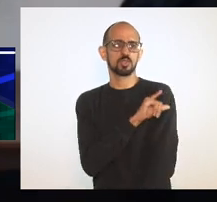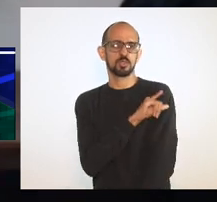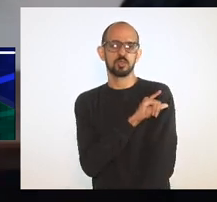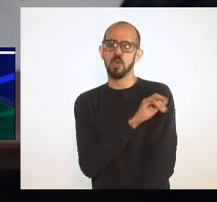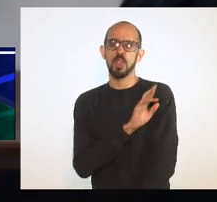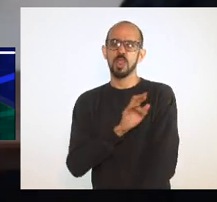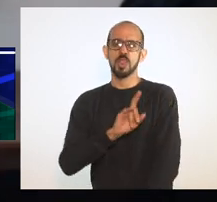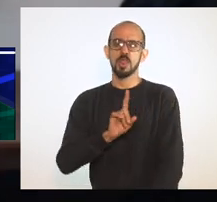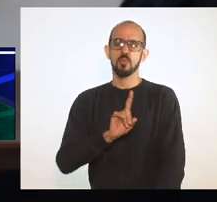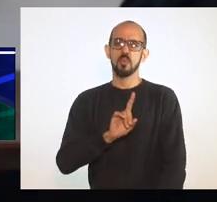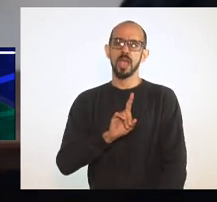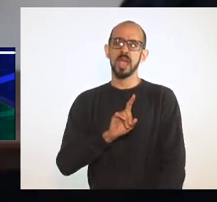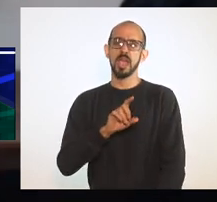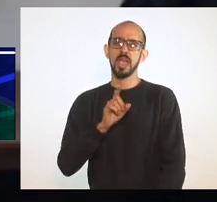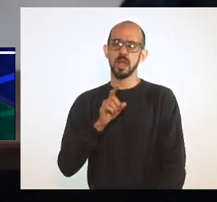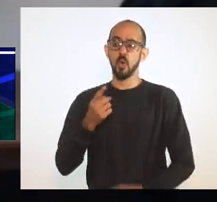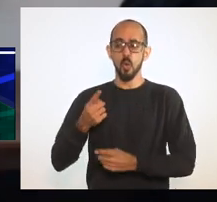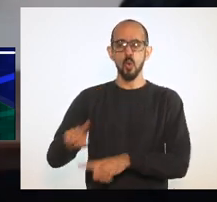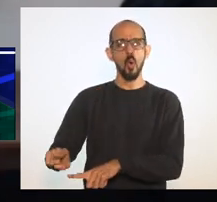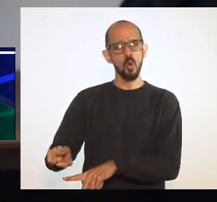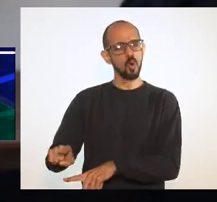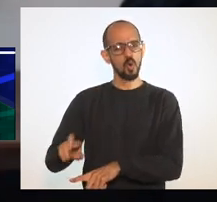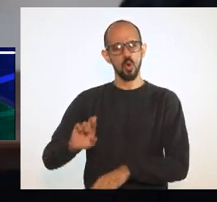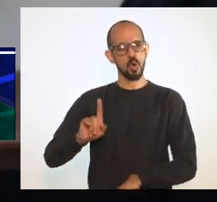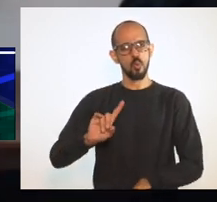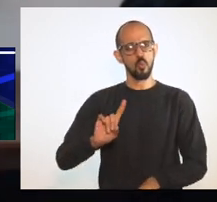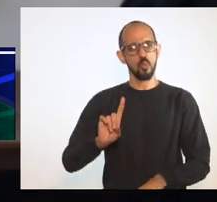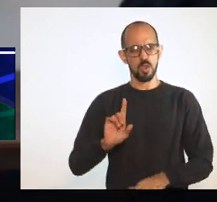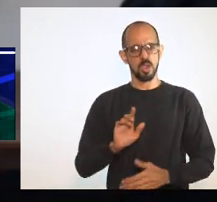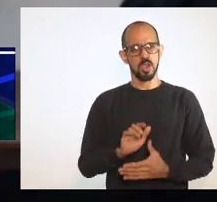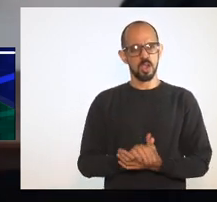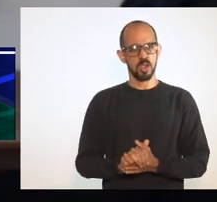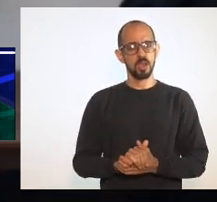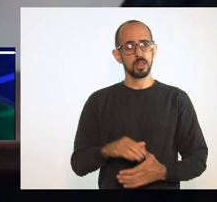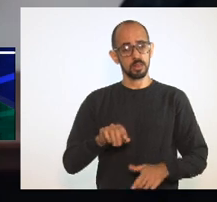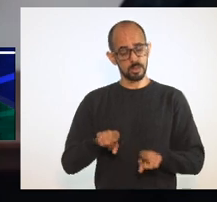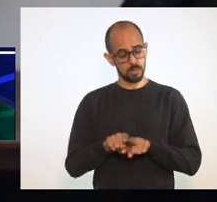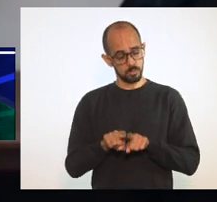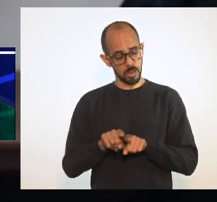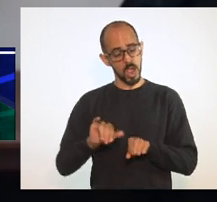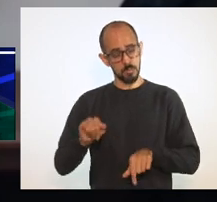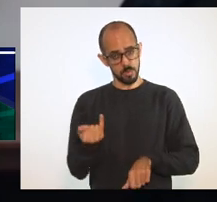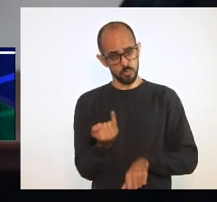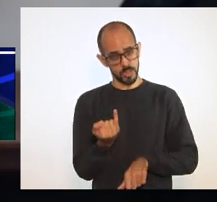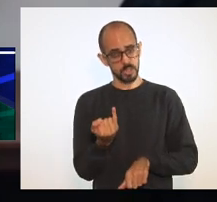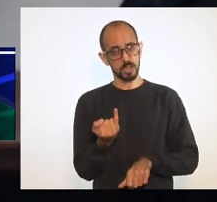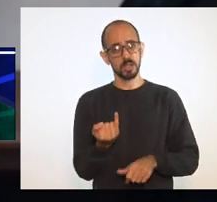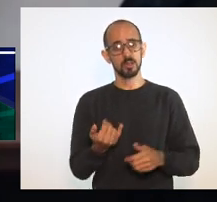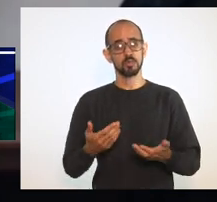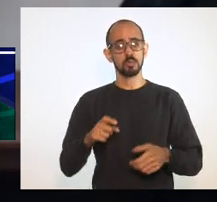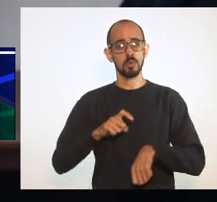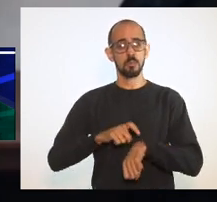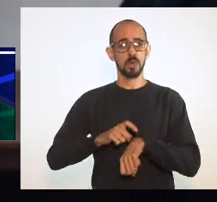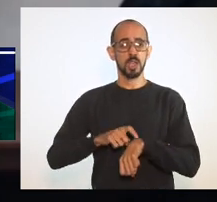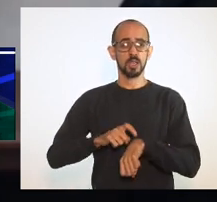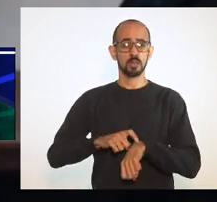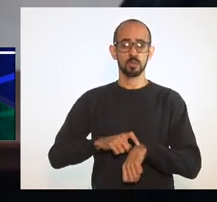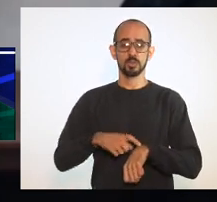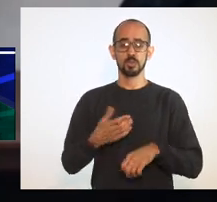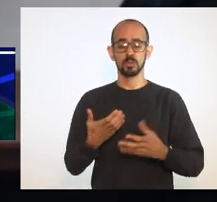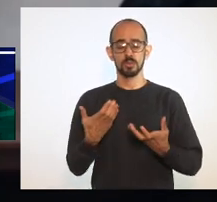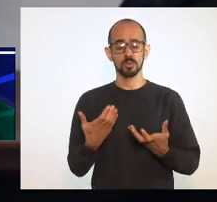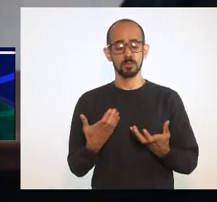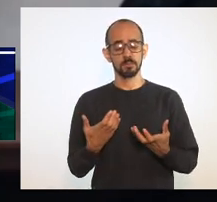não vilã. E já aproveitando a oportunidade que eu estou aqui com a palavra,